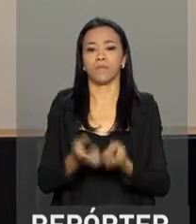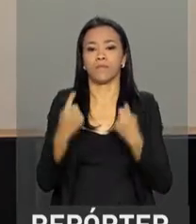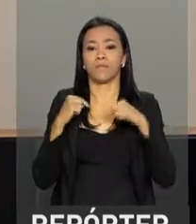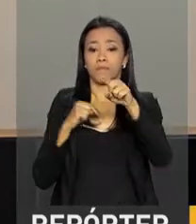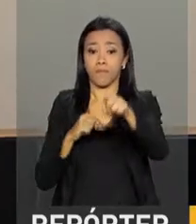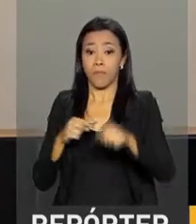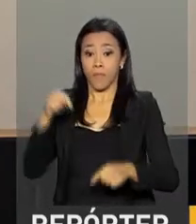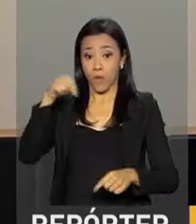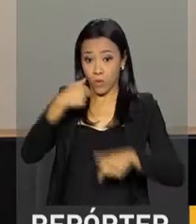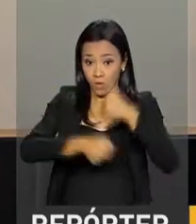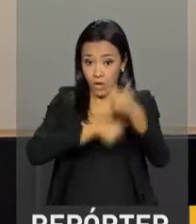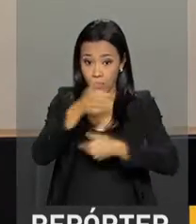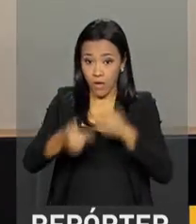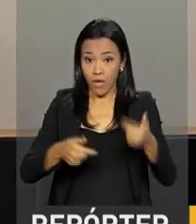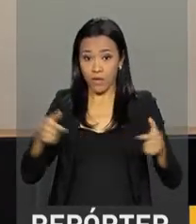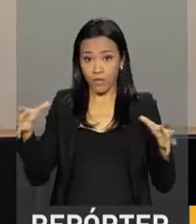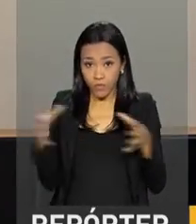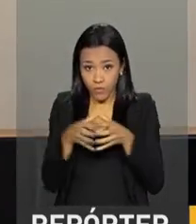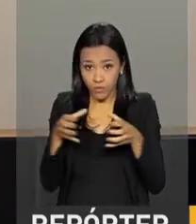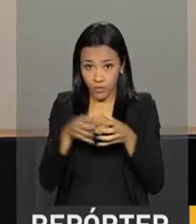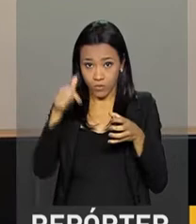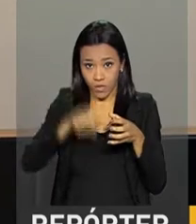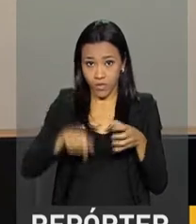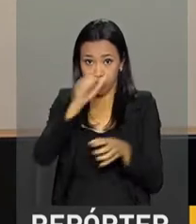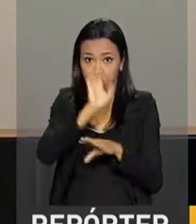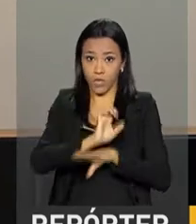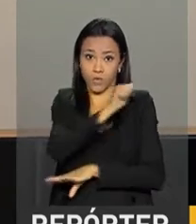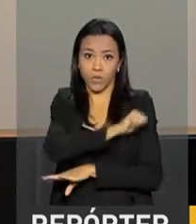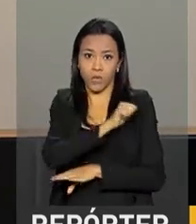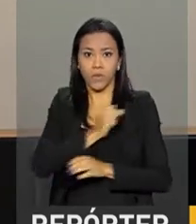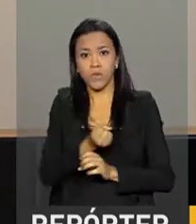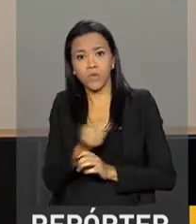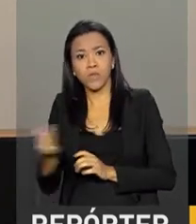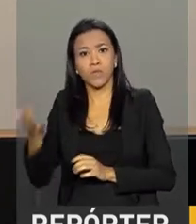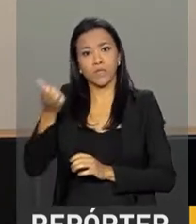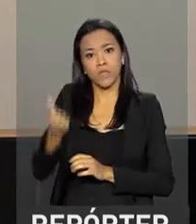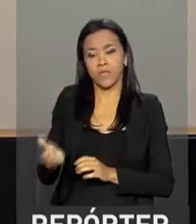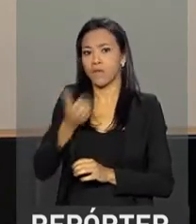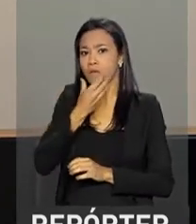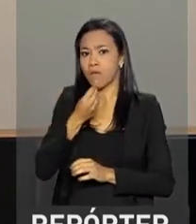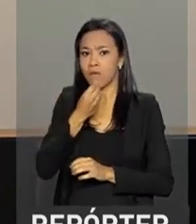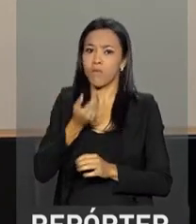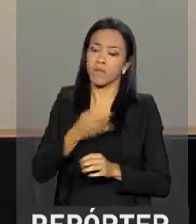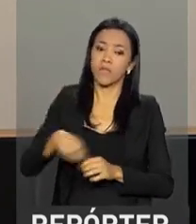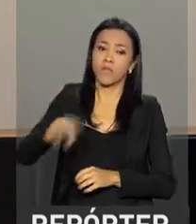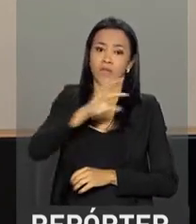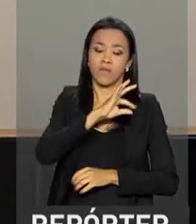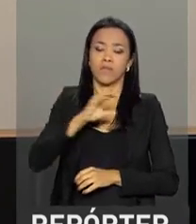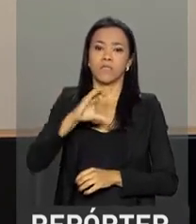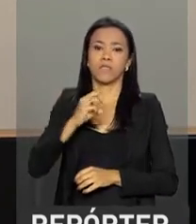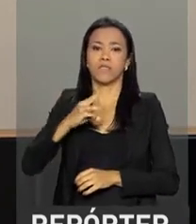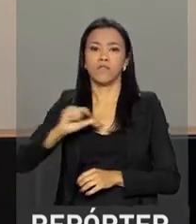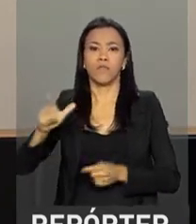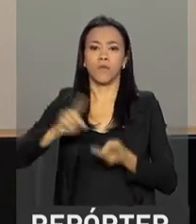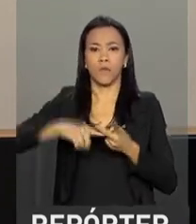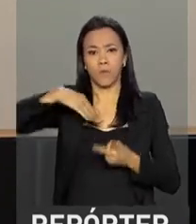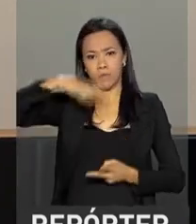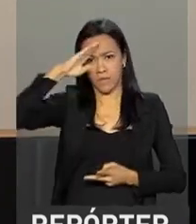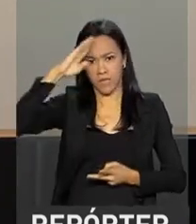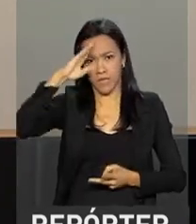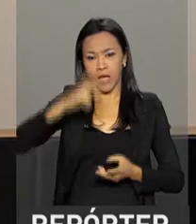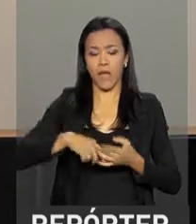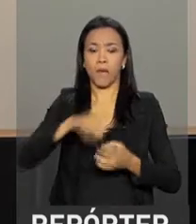integrada aqui no rio de janeiro reúne cerca de 6 mil homens das polícias civil e militar forças armadas polícia